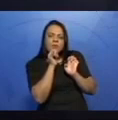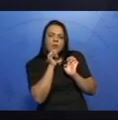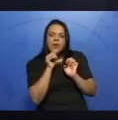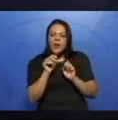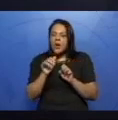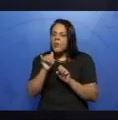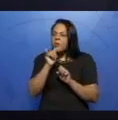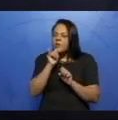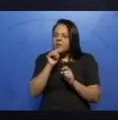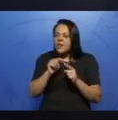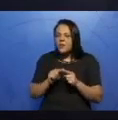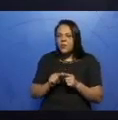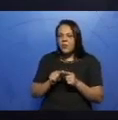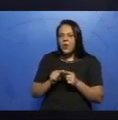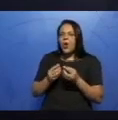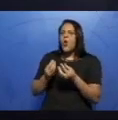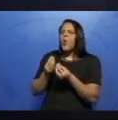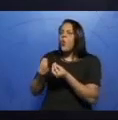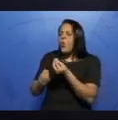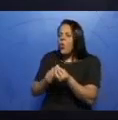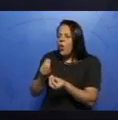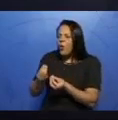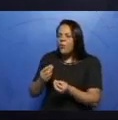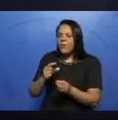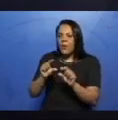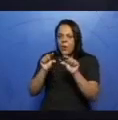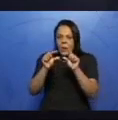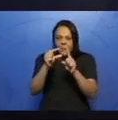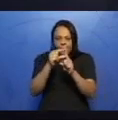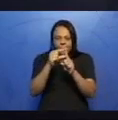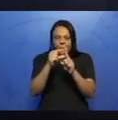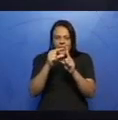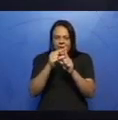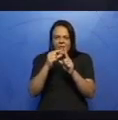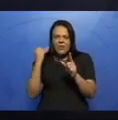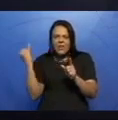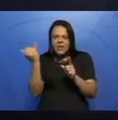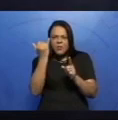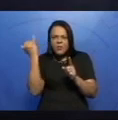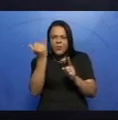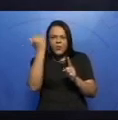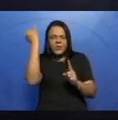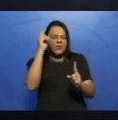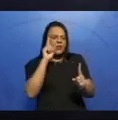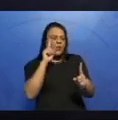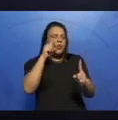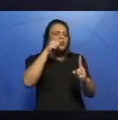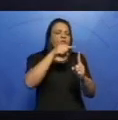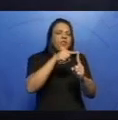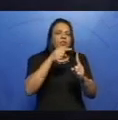são expressões muito válidas para essa intenção modalizadora.